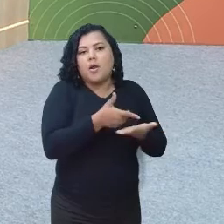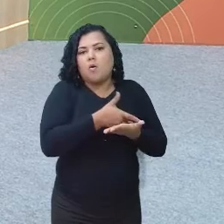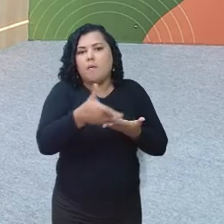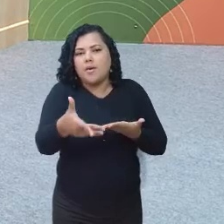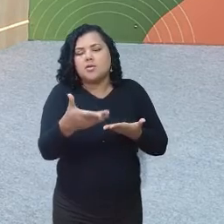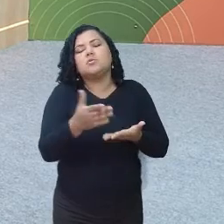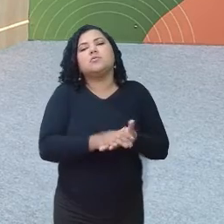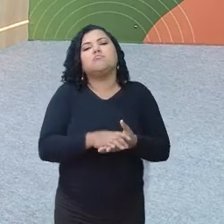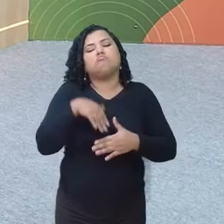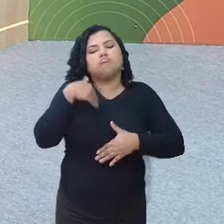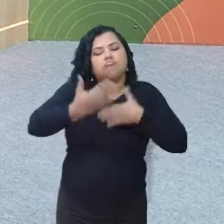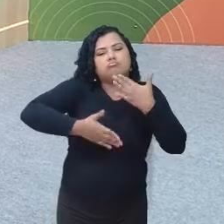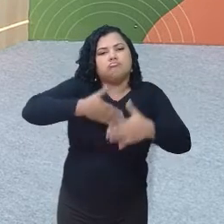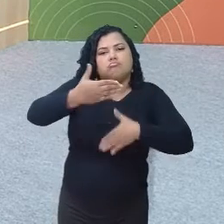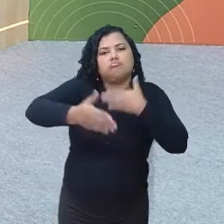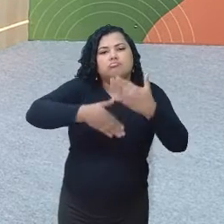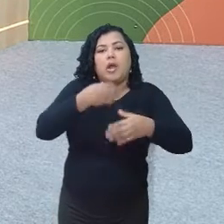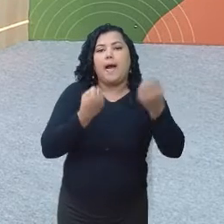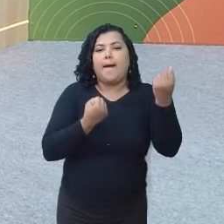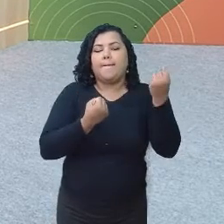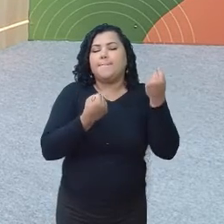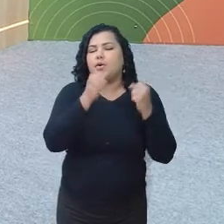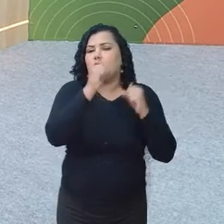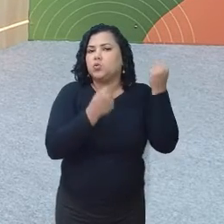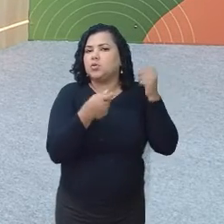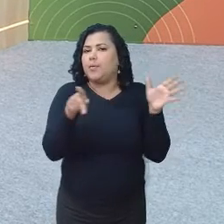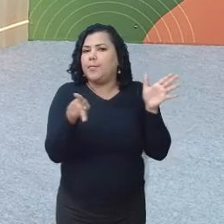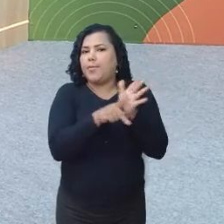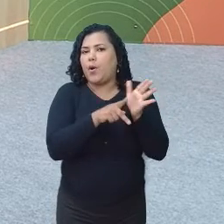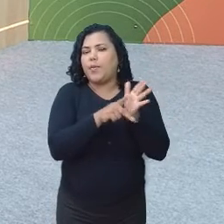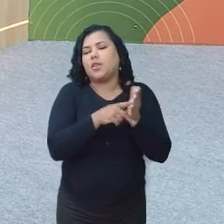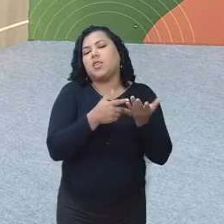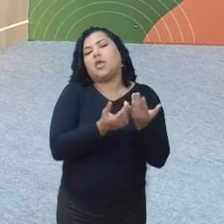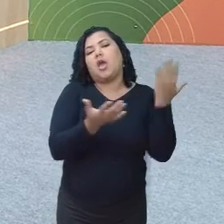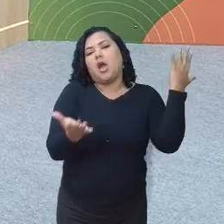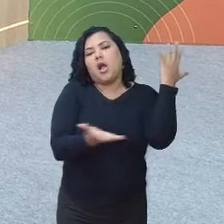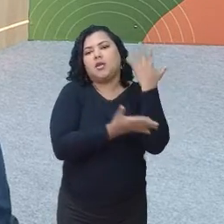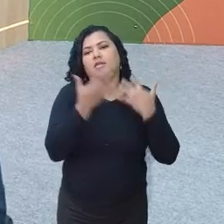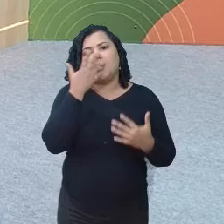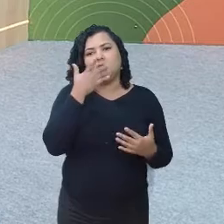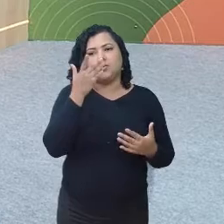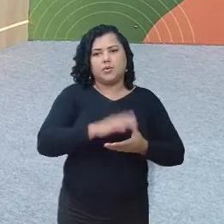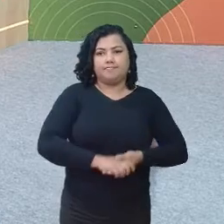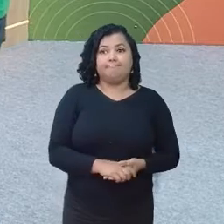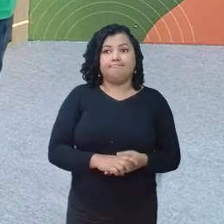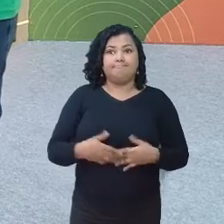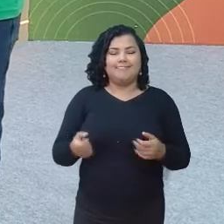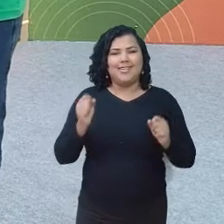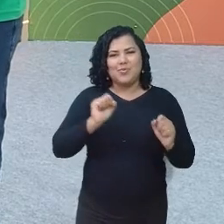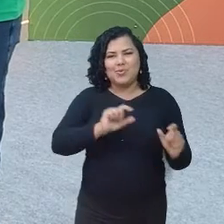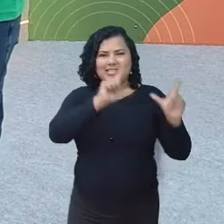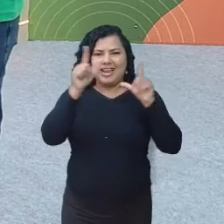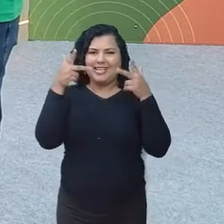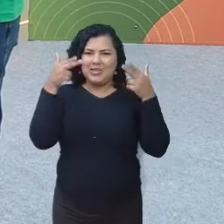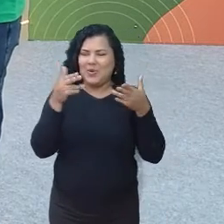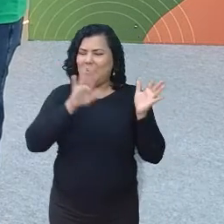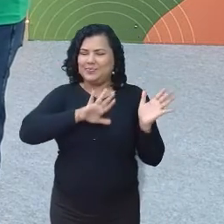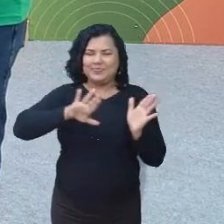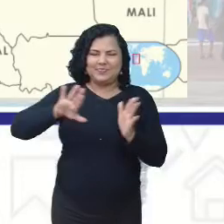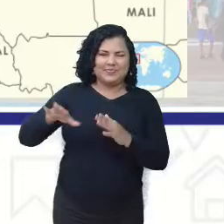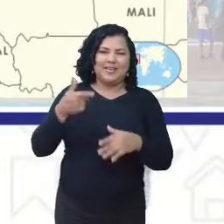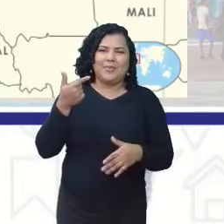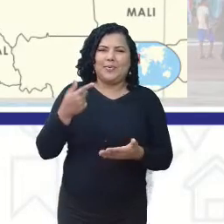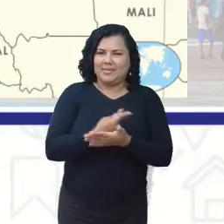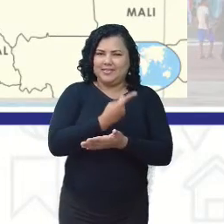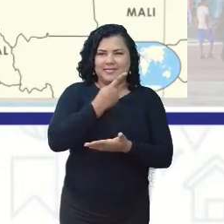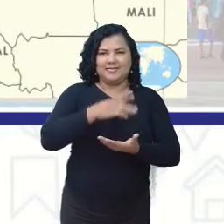adiantar. Aqui a gente terminou repetindo o slide, isso acontece. Então, outra questão, por que